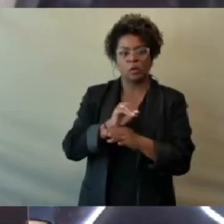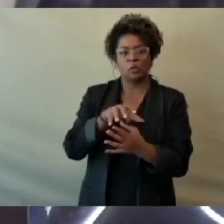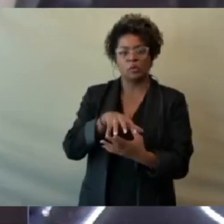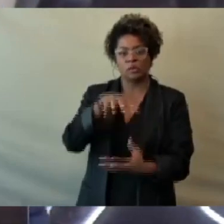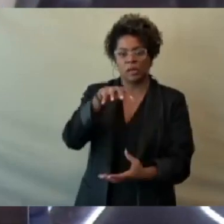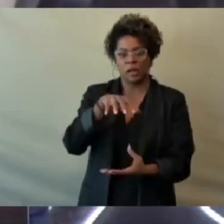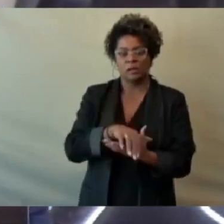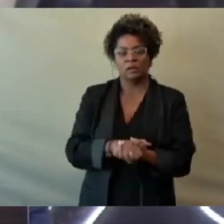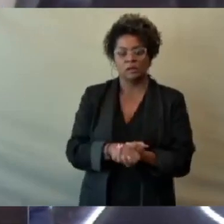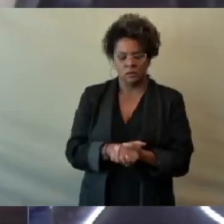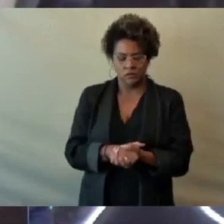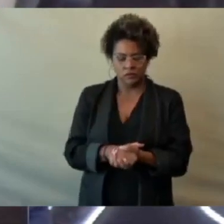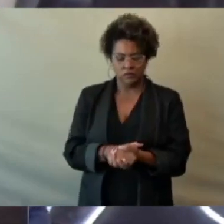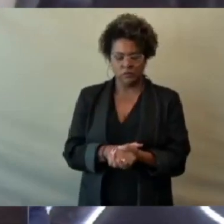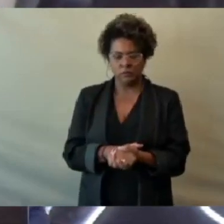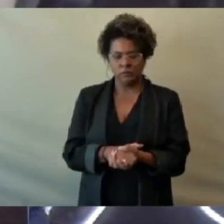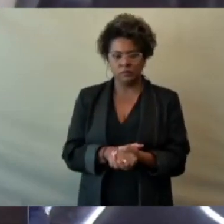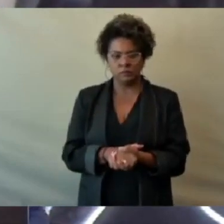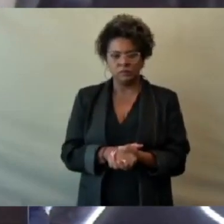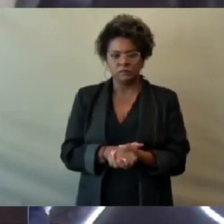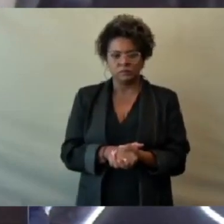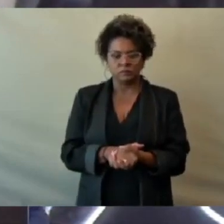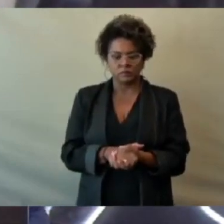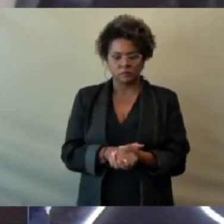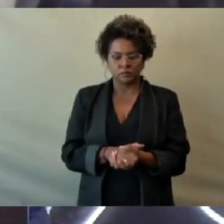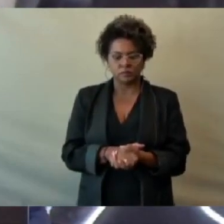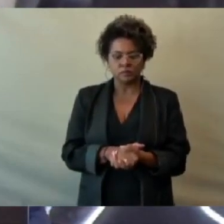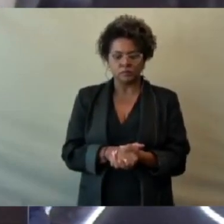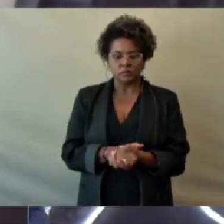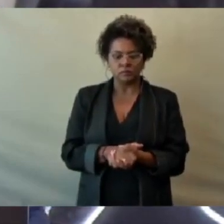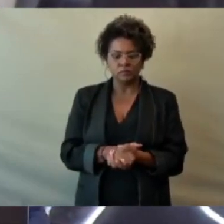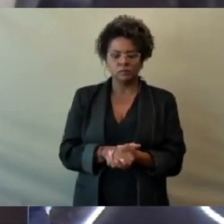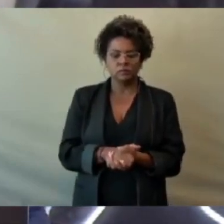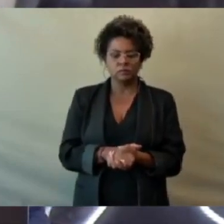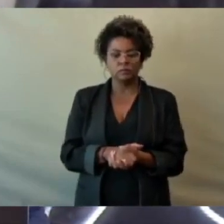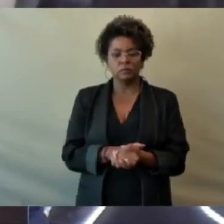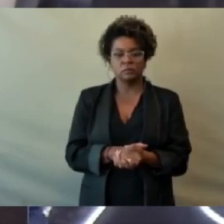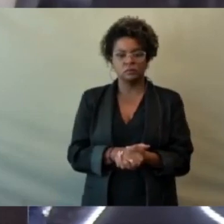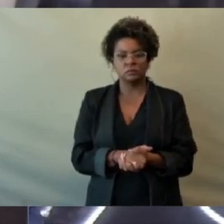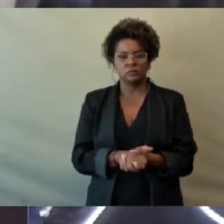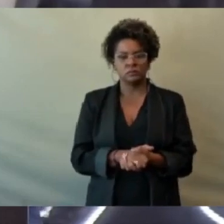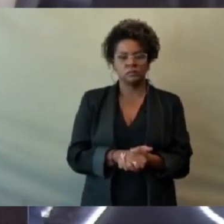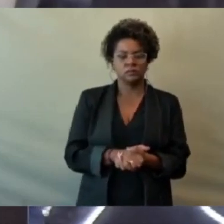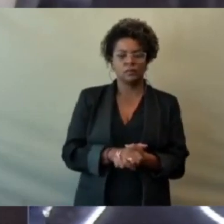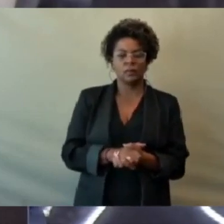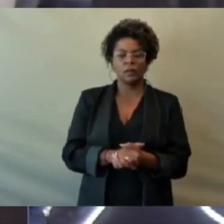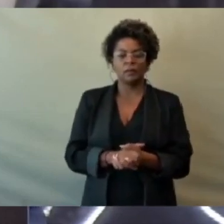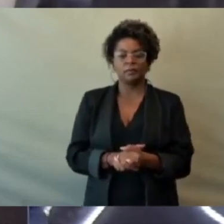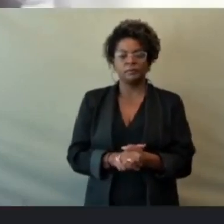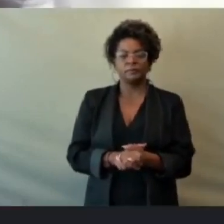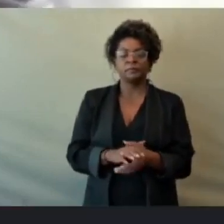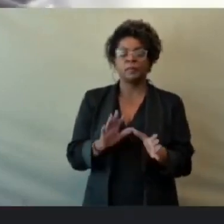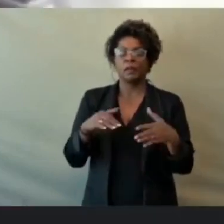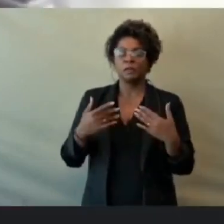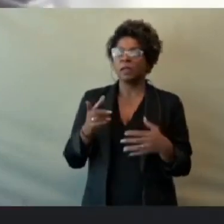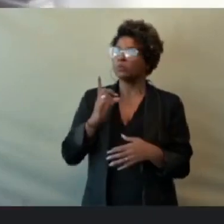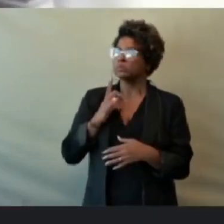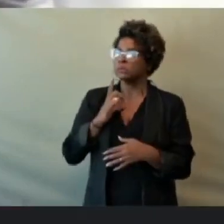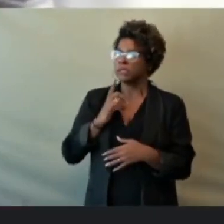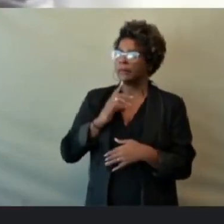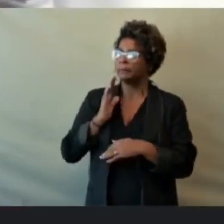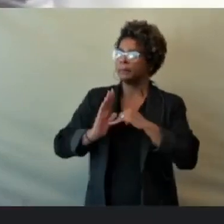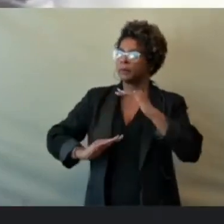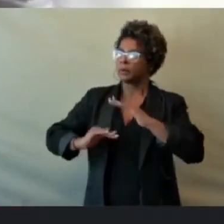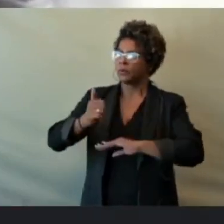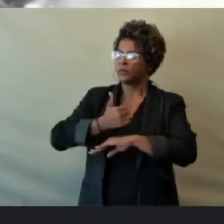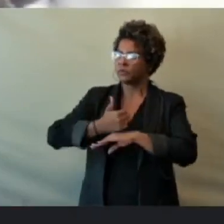devolvo devolvo a palavra para as nossas técnicas online eu pedi para falar